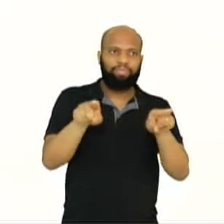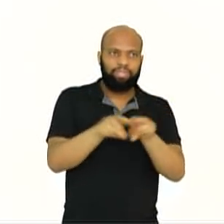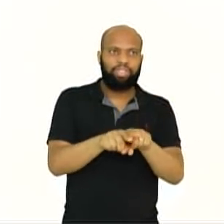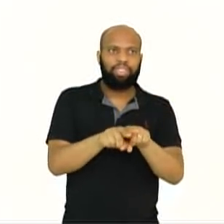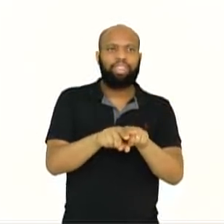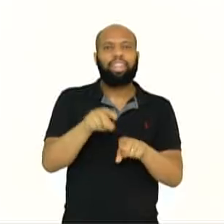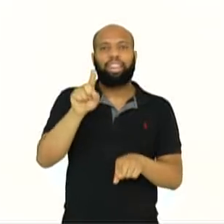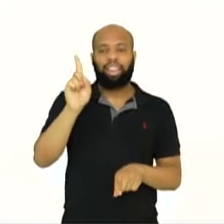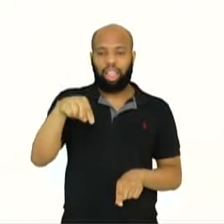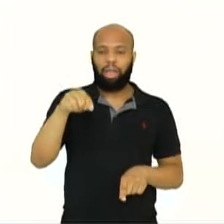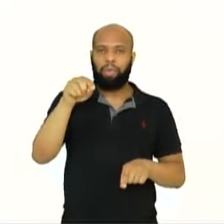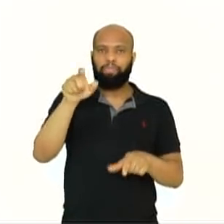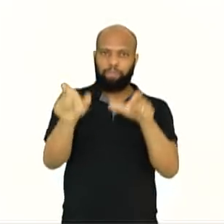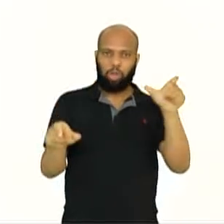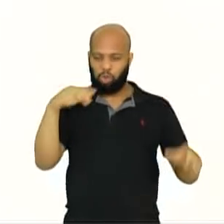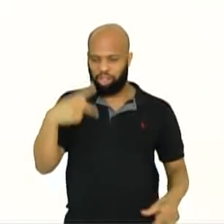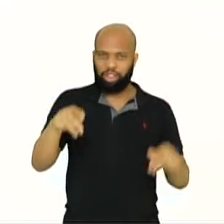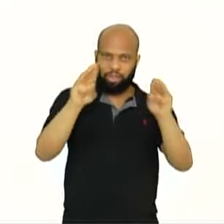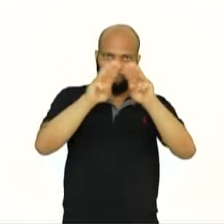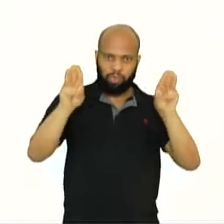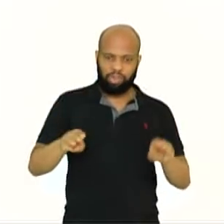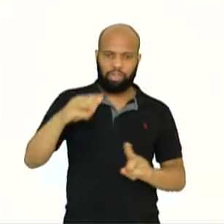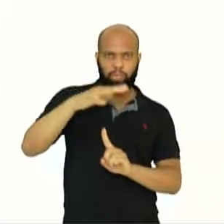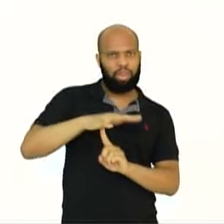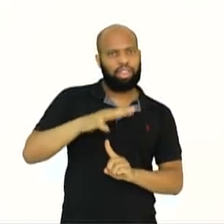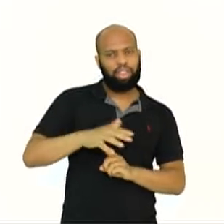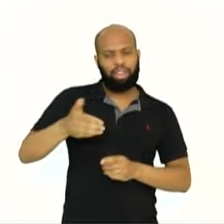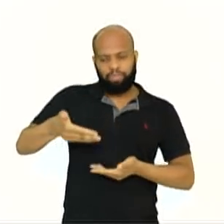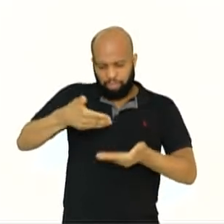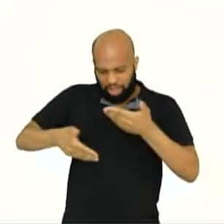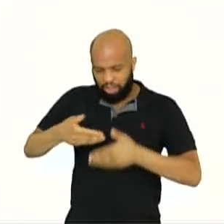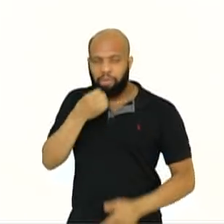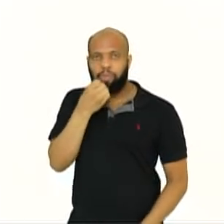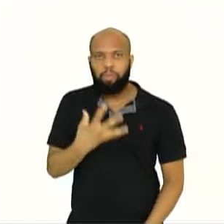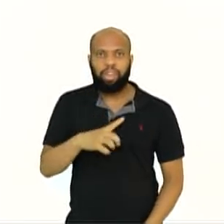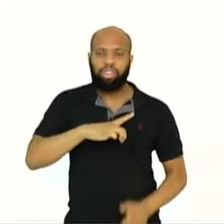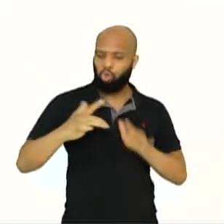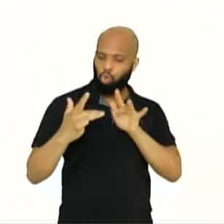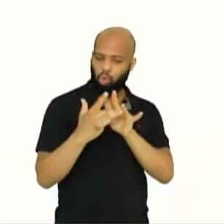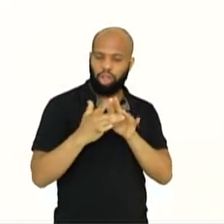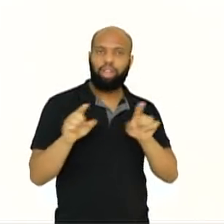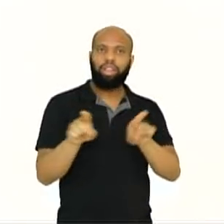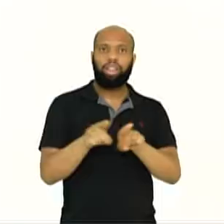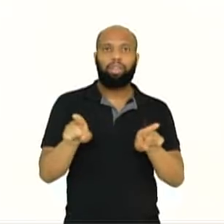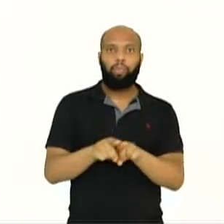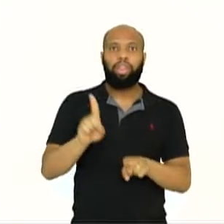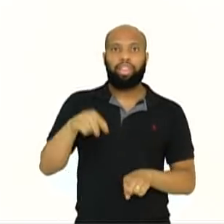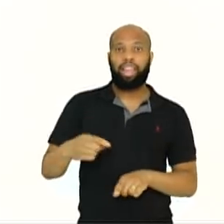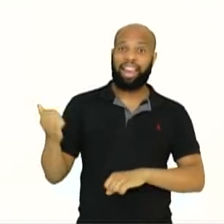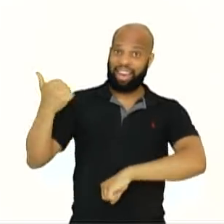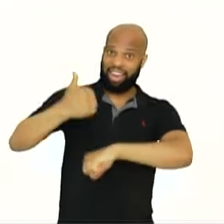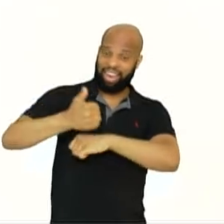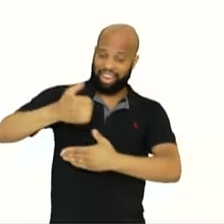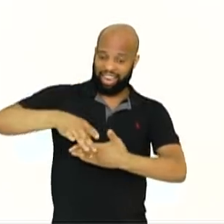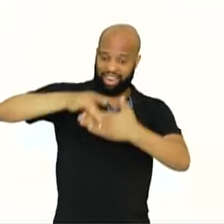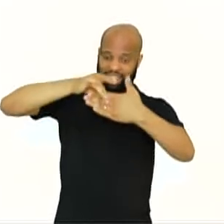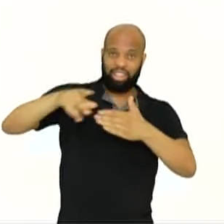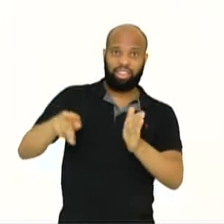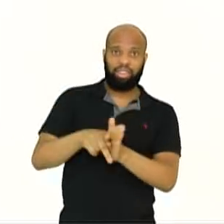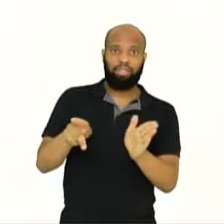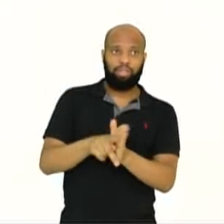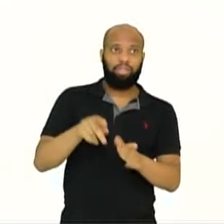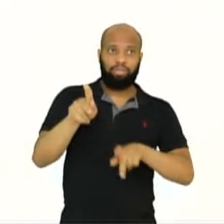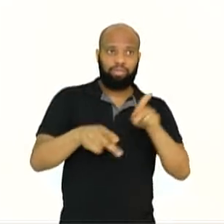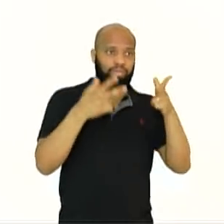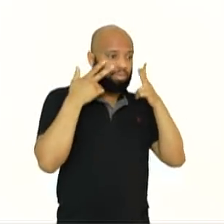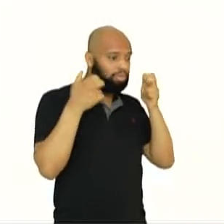ao pessoal aqui do Museu Paranaense, que, puxa vida, me atenderam super bem. Eu tive um contato com o cacique Chetá, que mora na